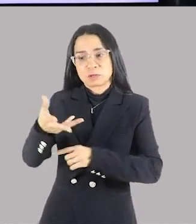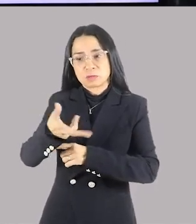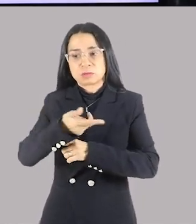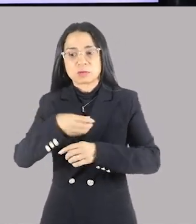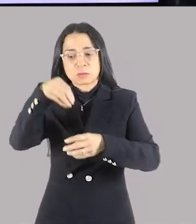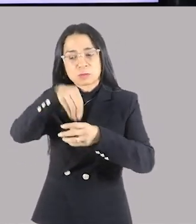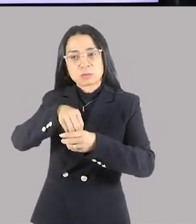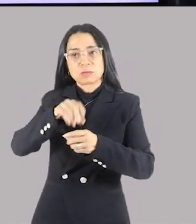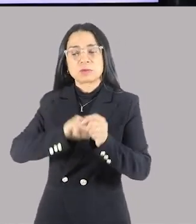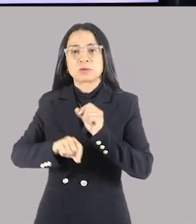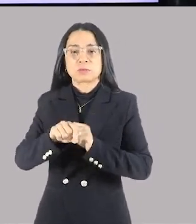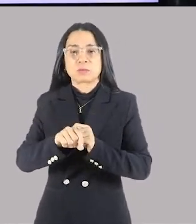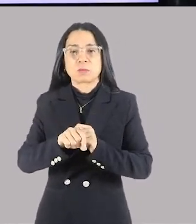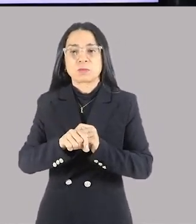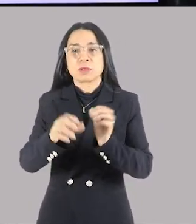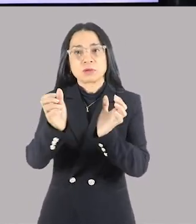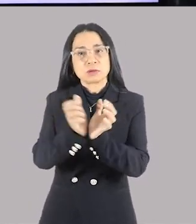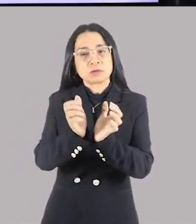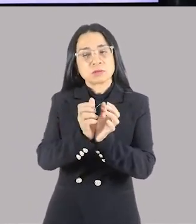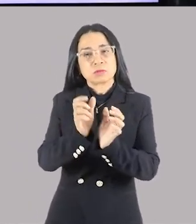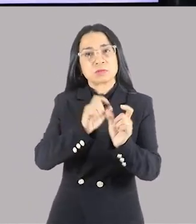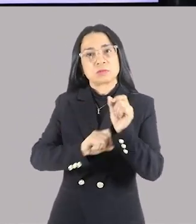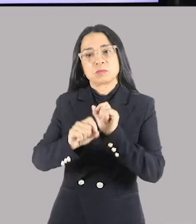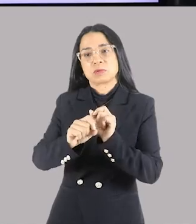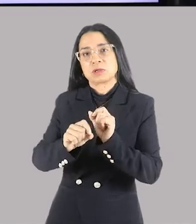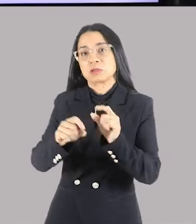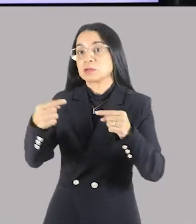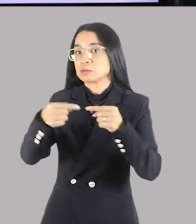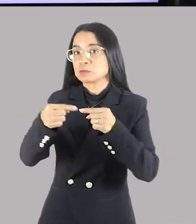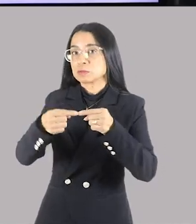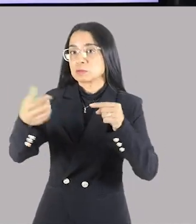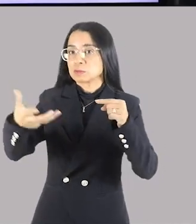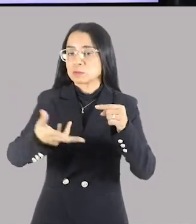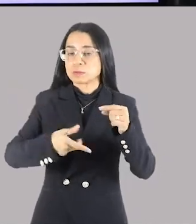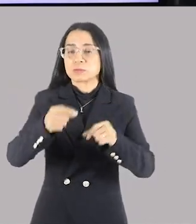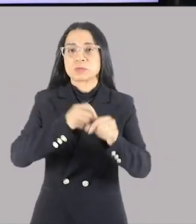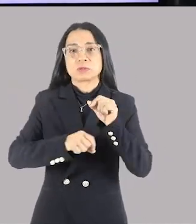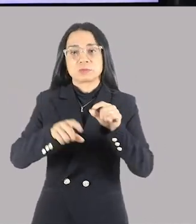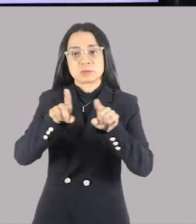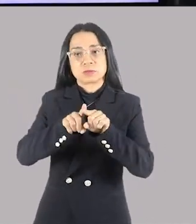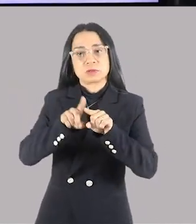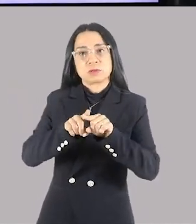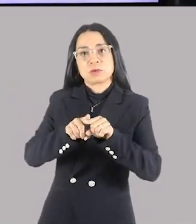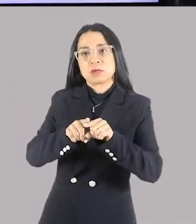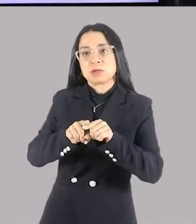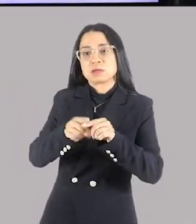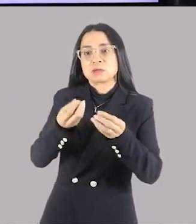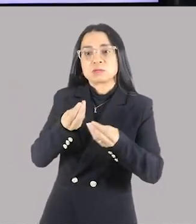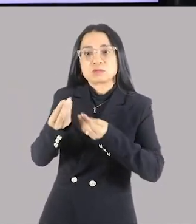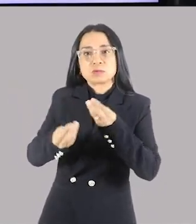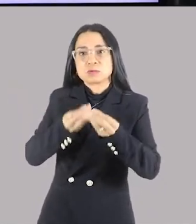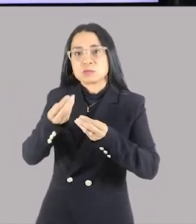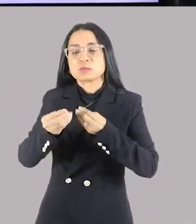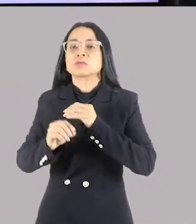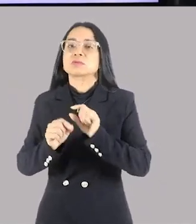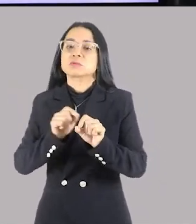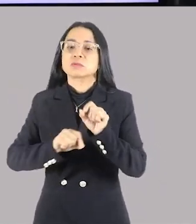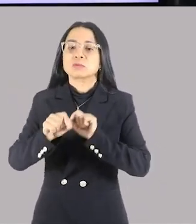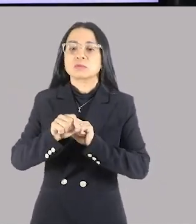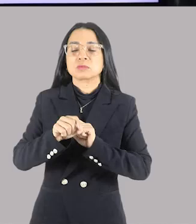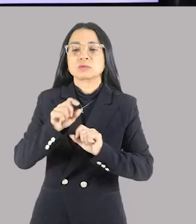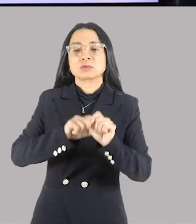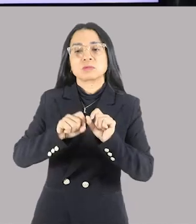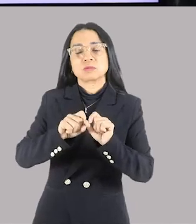interna. Estão agrupadas conforme a sua competência, como conversamos, e as suas funções serão exercidas por